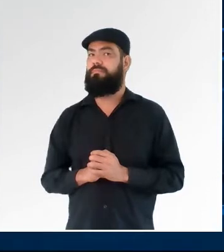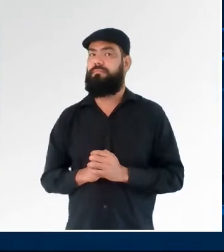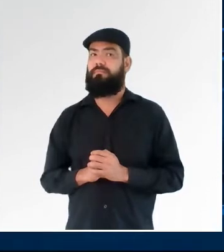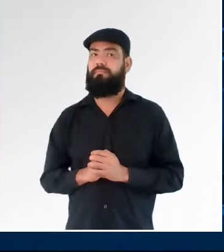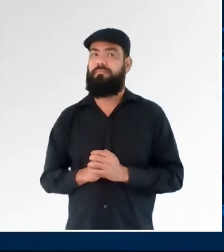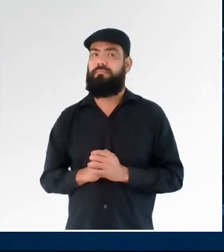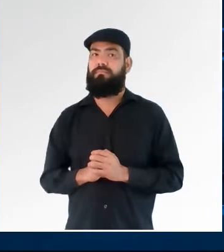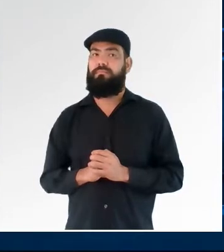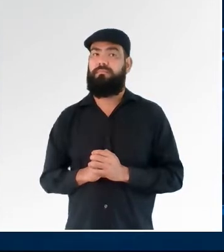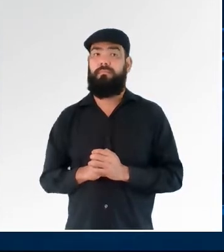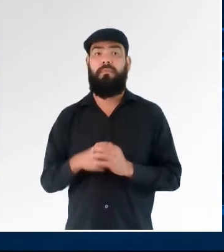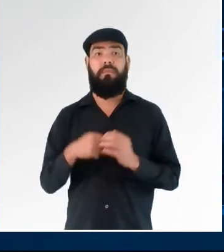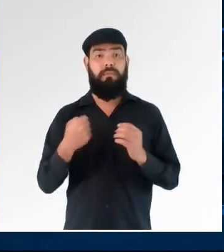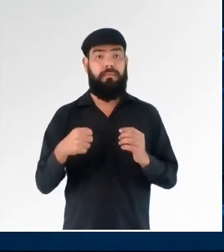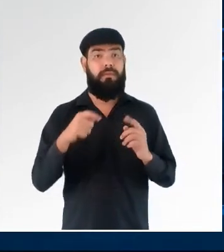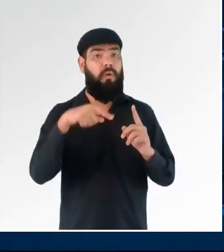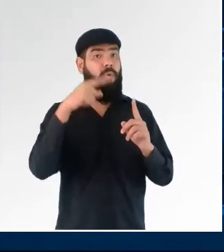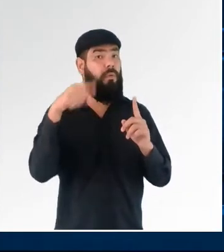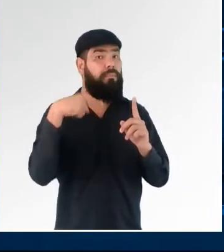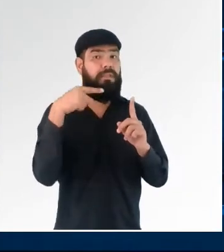objetivos, temos que